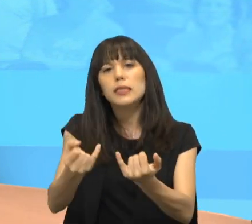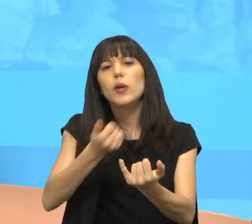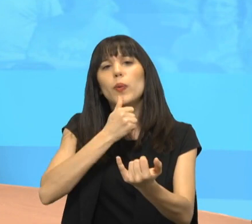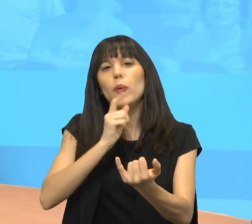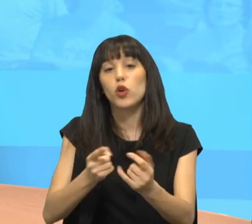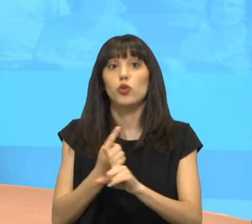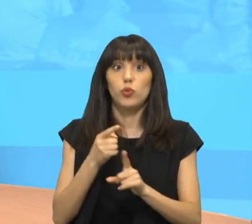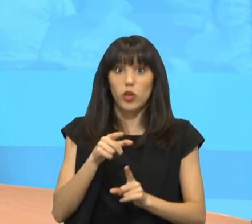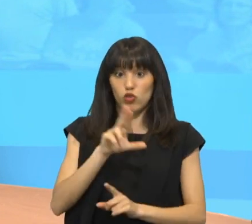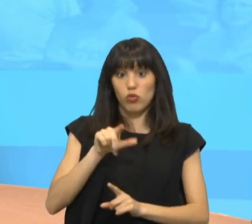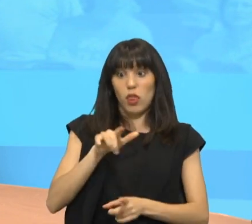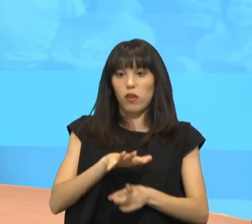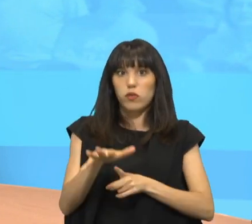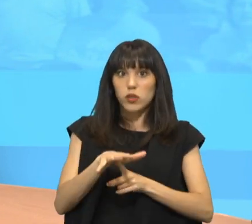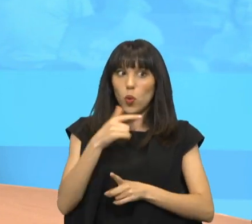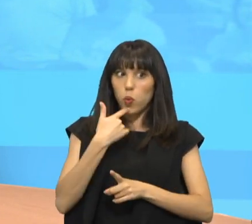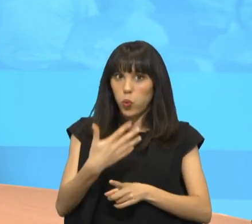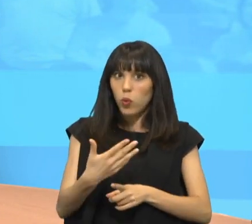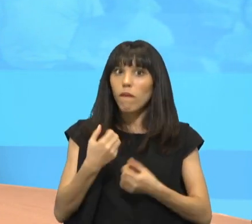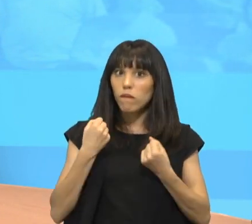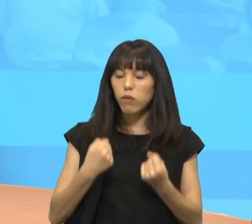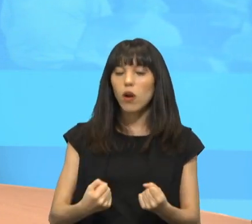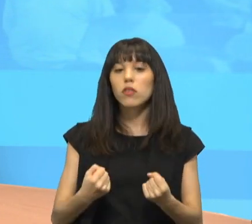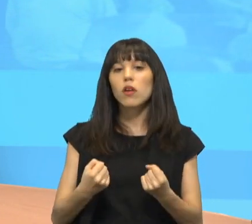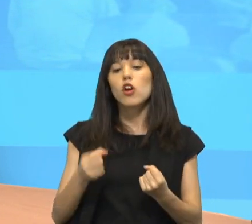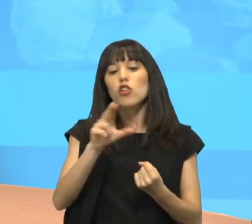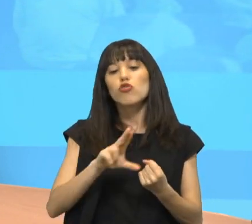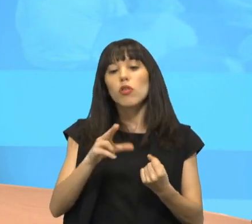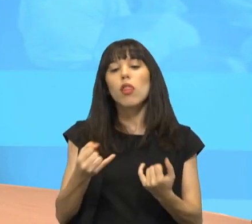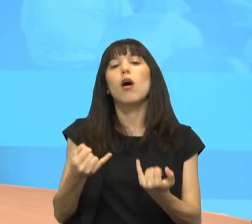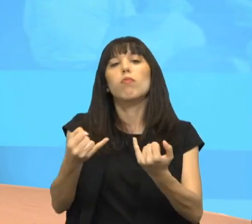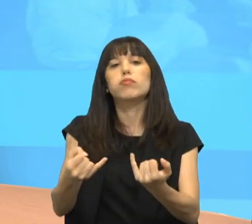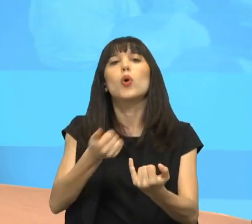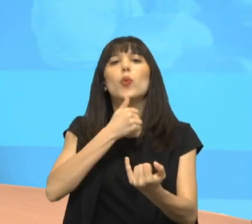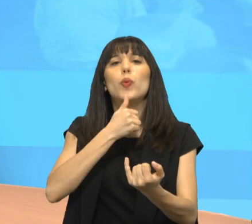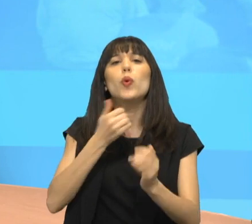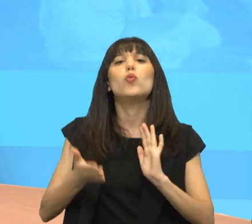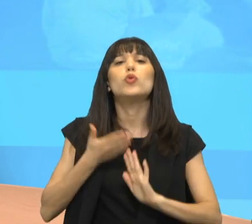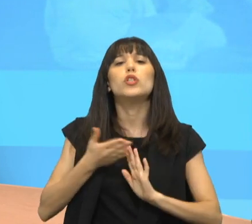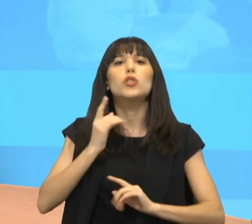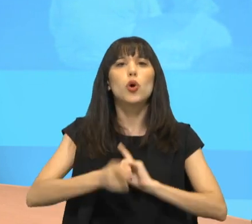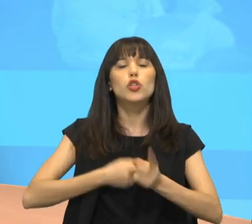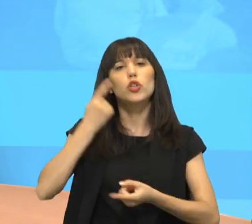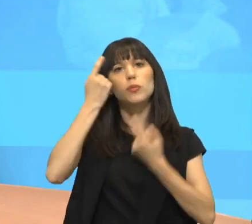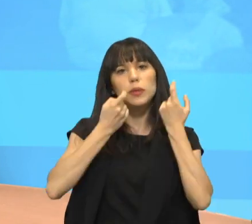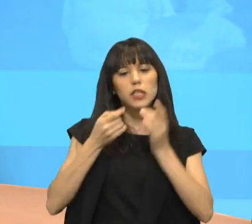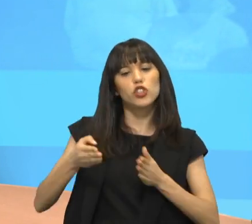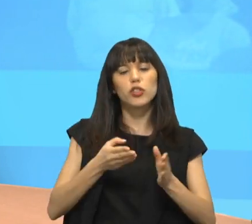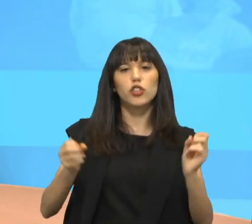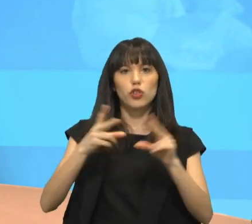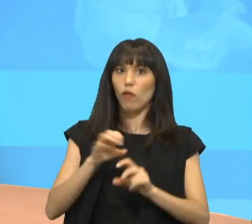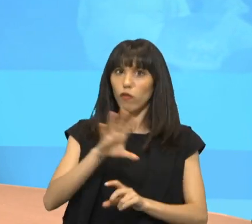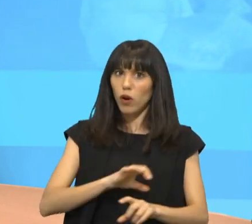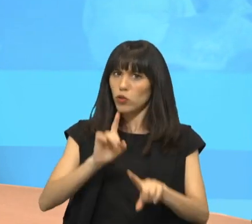impacto grande. Agora, depois da jornada, que urgência existe em repensar estratégias aos vários níveis da